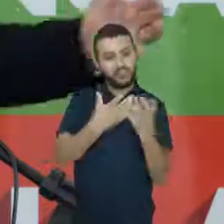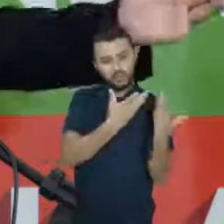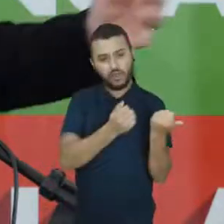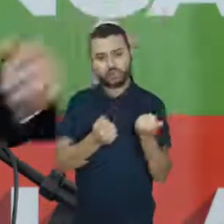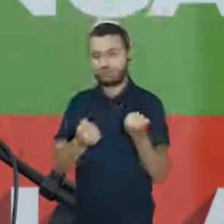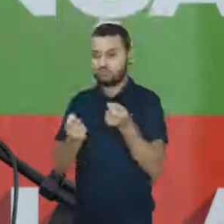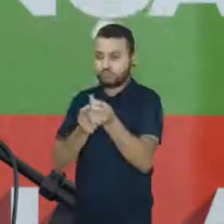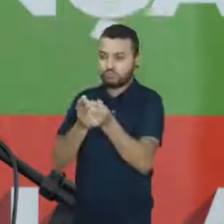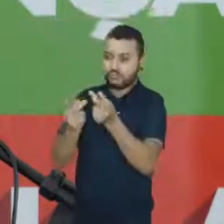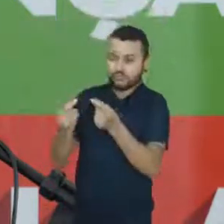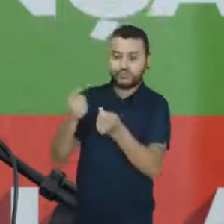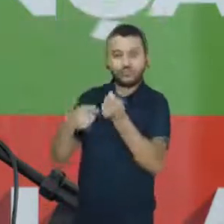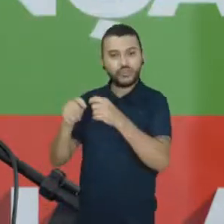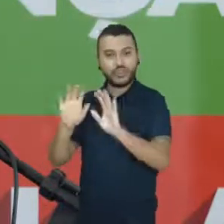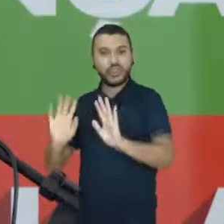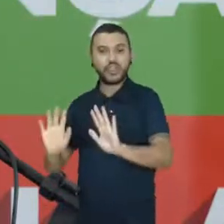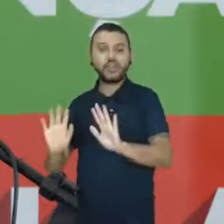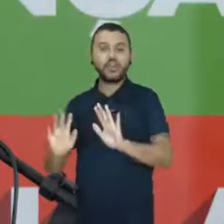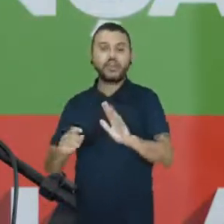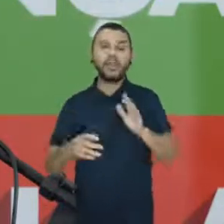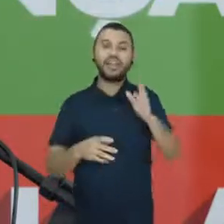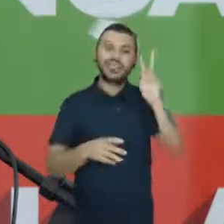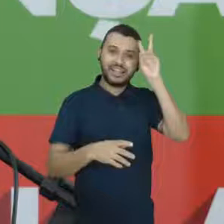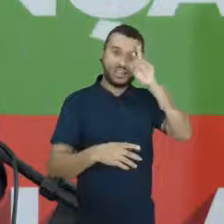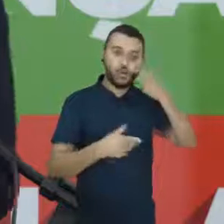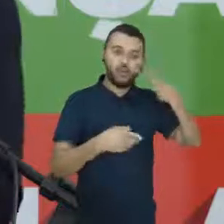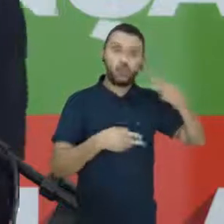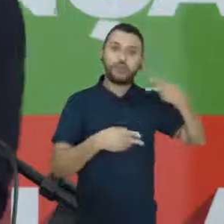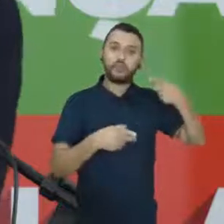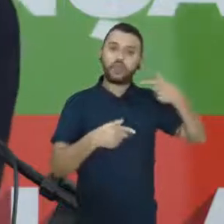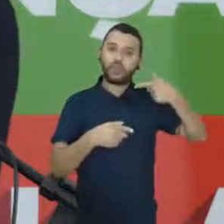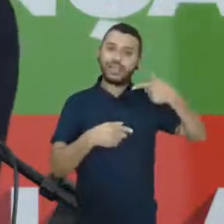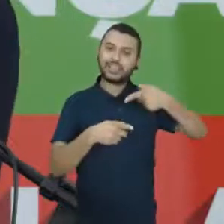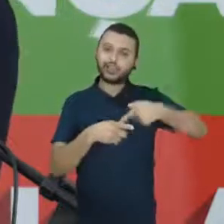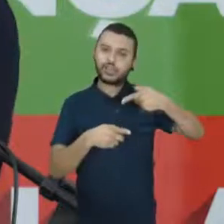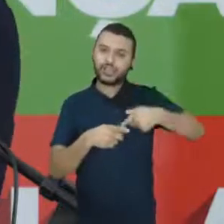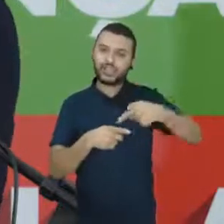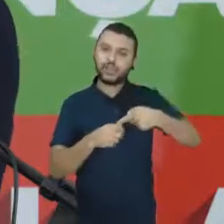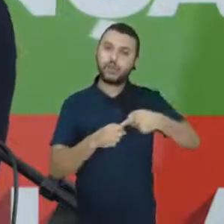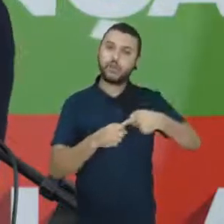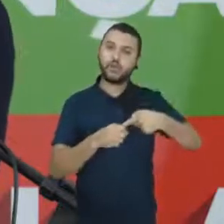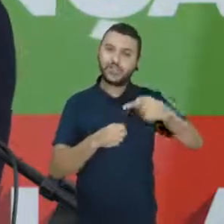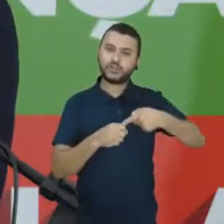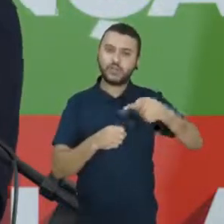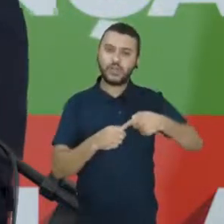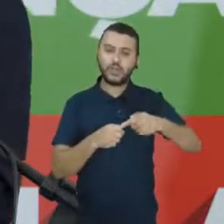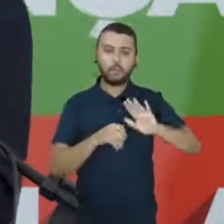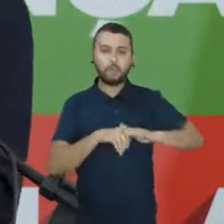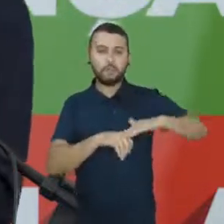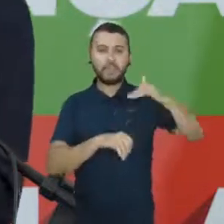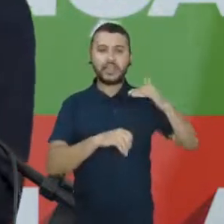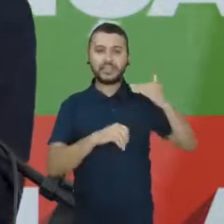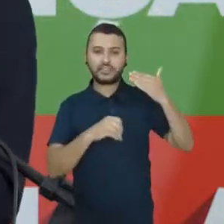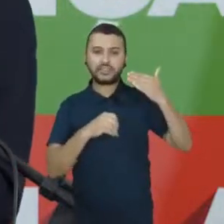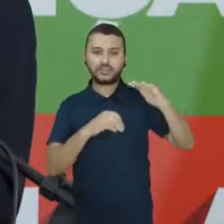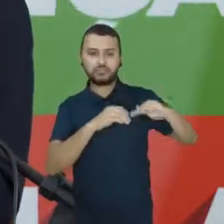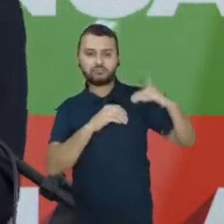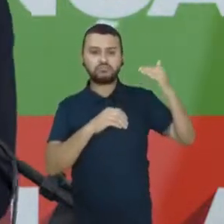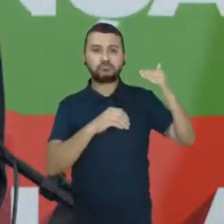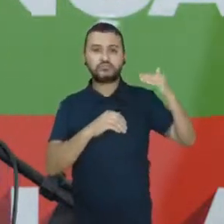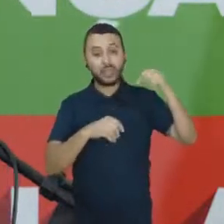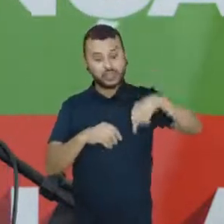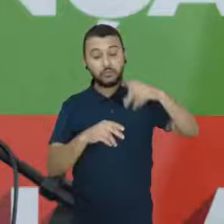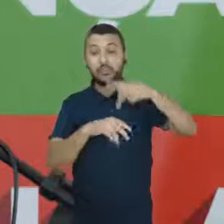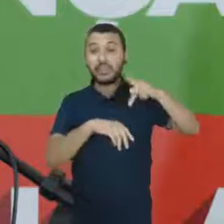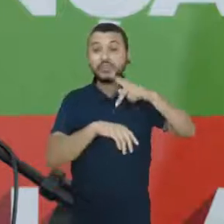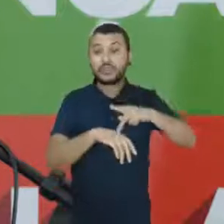auspicioso do etanol no nosso país? Qual o momento mais auspicioso da produção de biodiesel nesse país? Sabe?